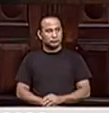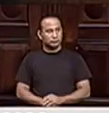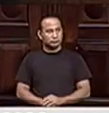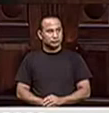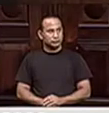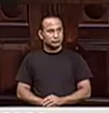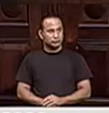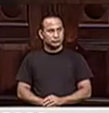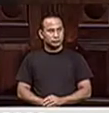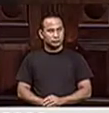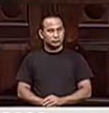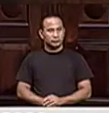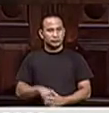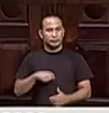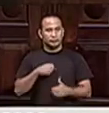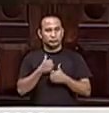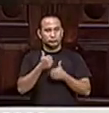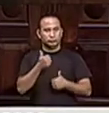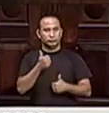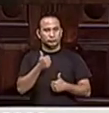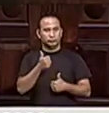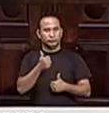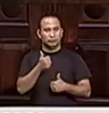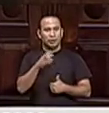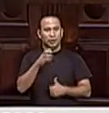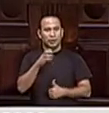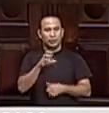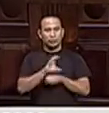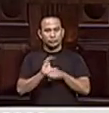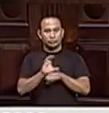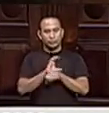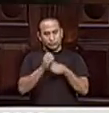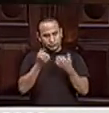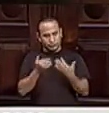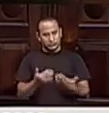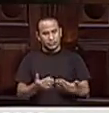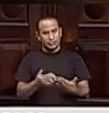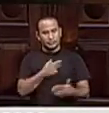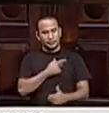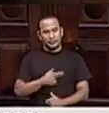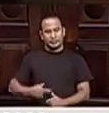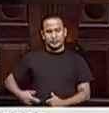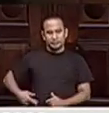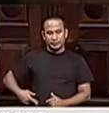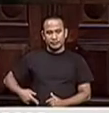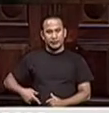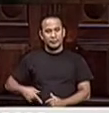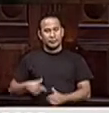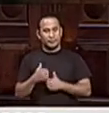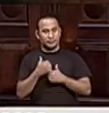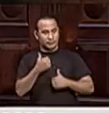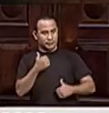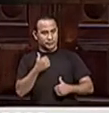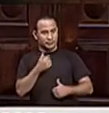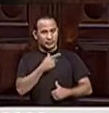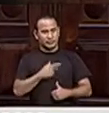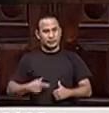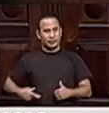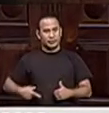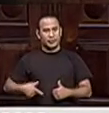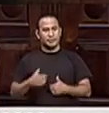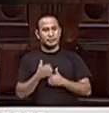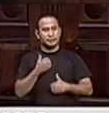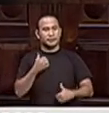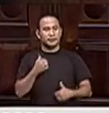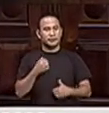da via sucessória. A Constituição diz: presidente, vice-presidente, presidente da